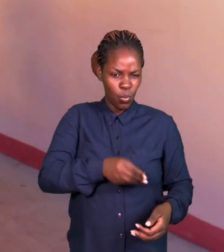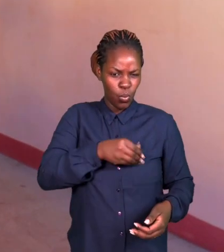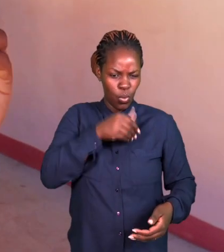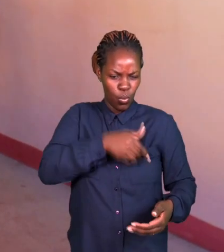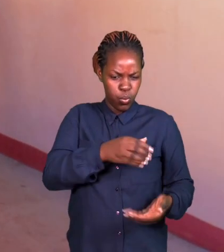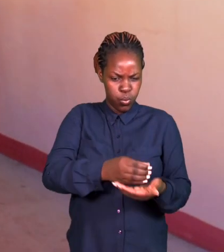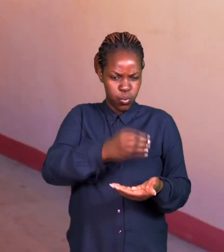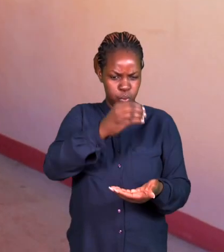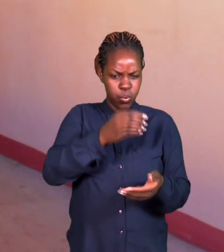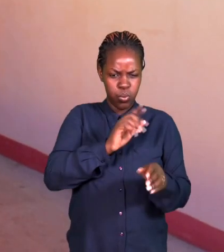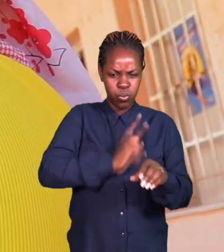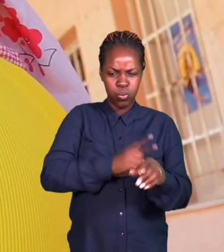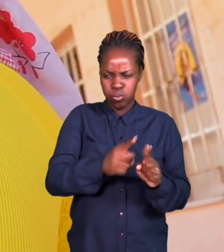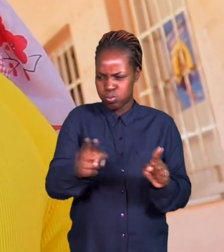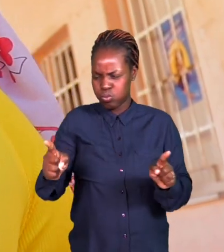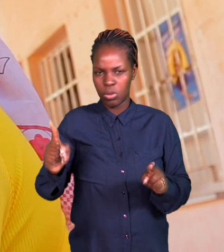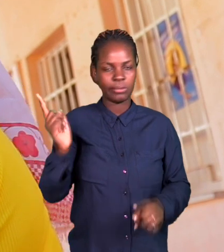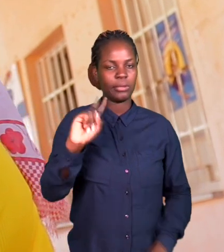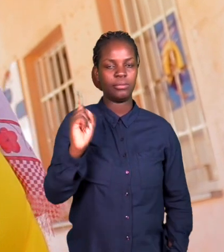pode durar muito tempo este leite.